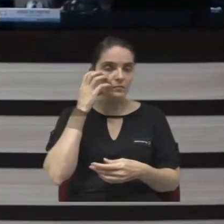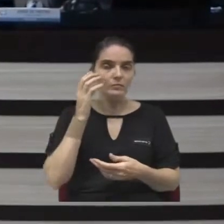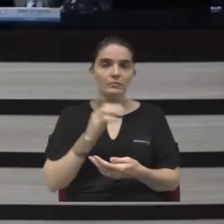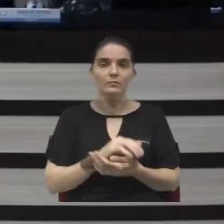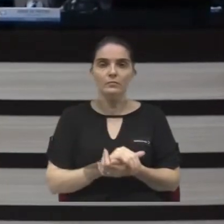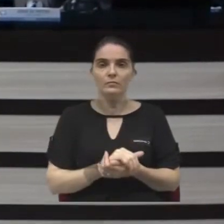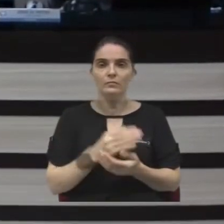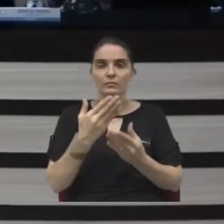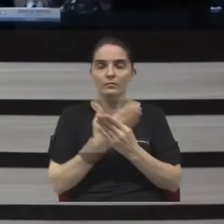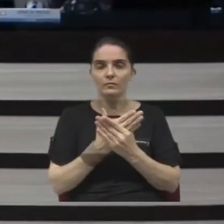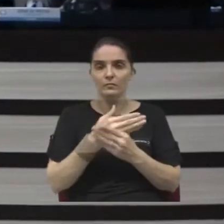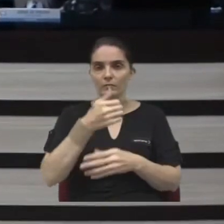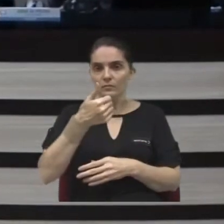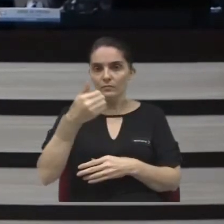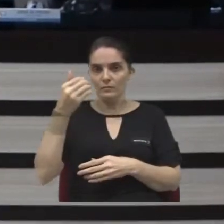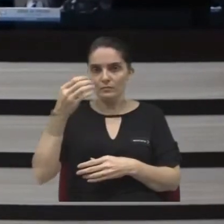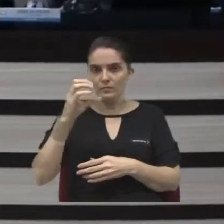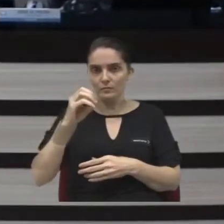número